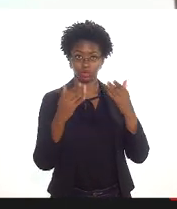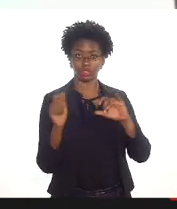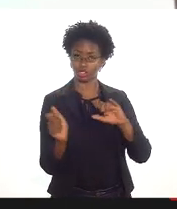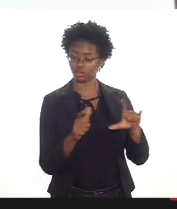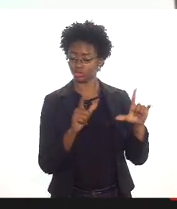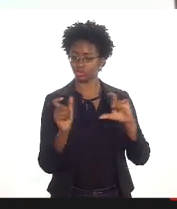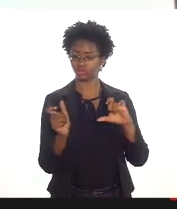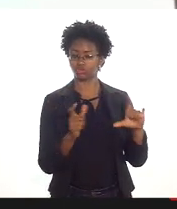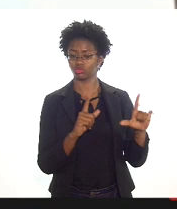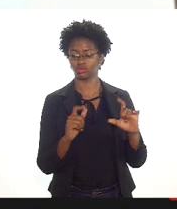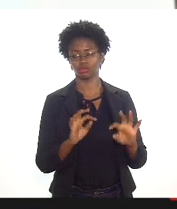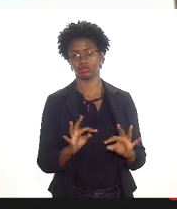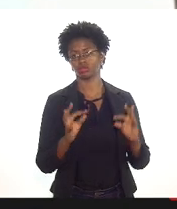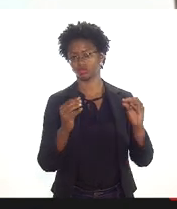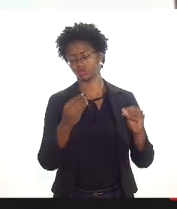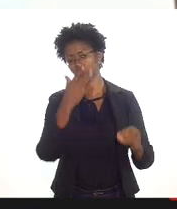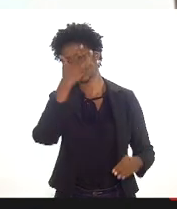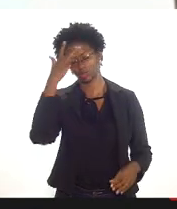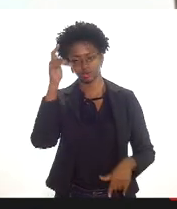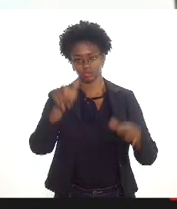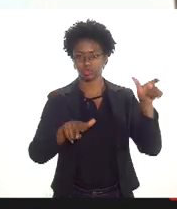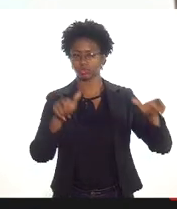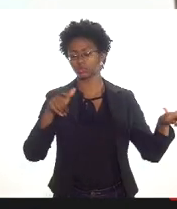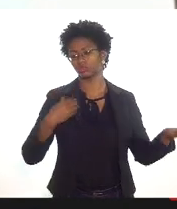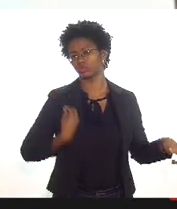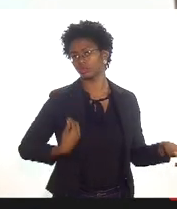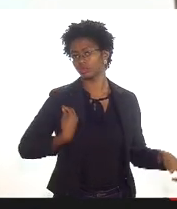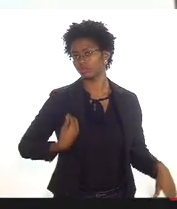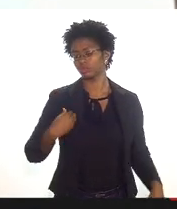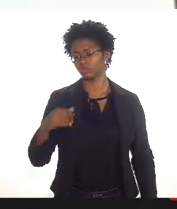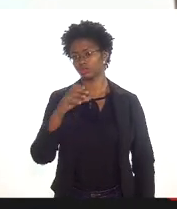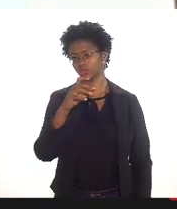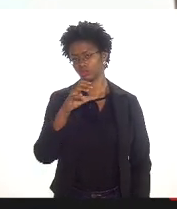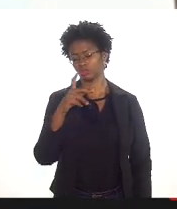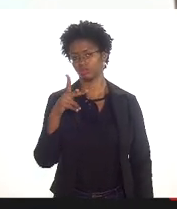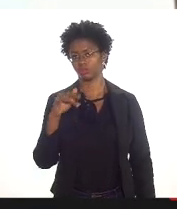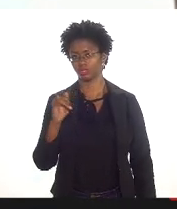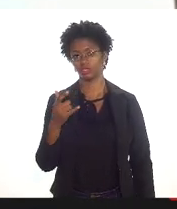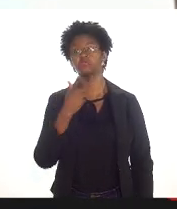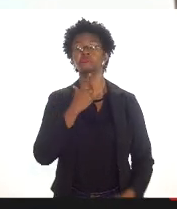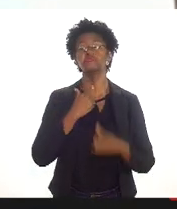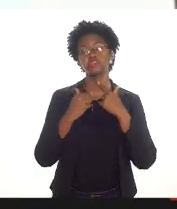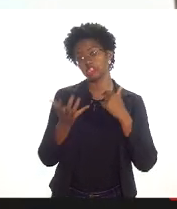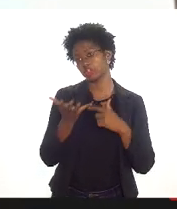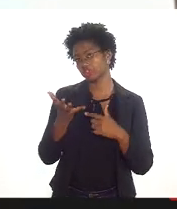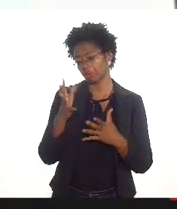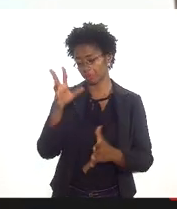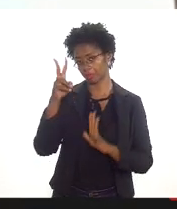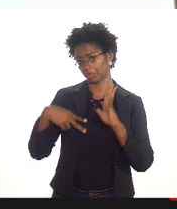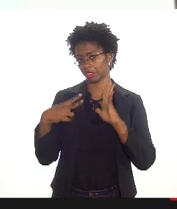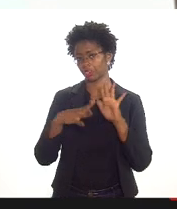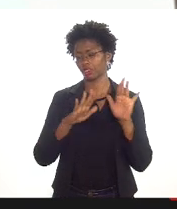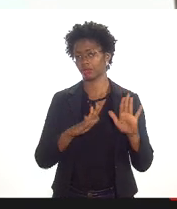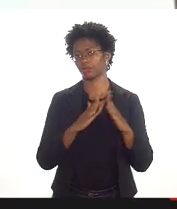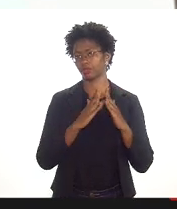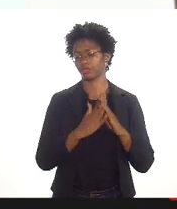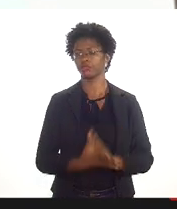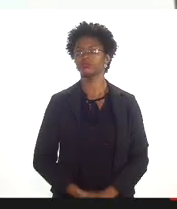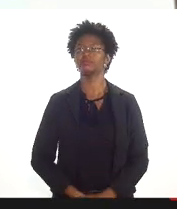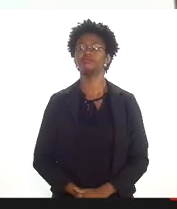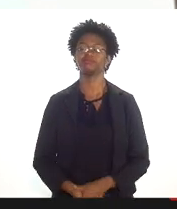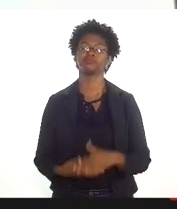apresentações para todos os partícipes da CPI que assim o desejarem. Gostaria de solicitar ao doutor Flávio